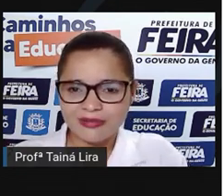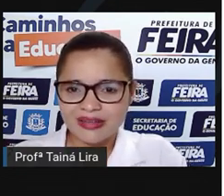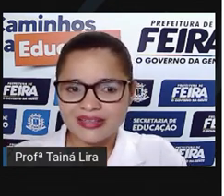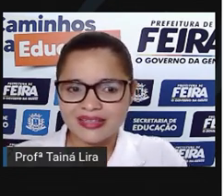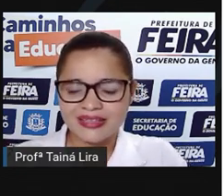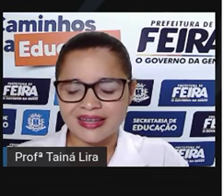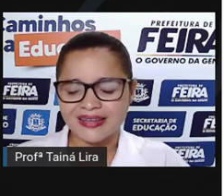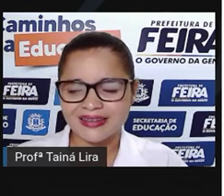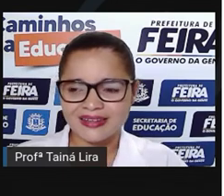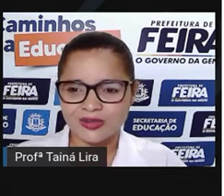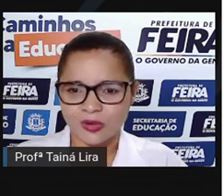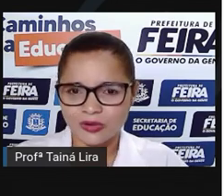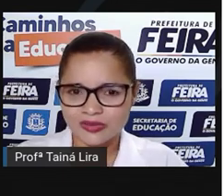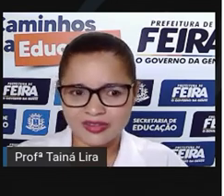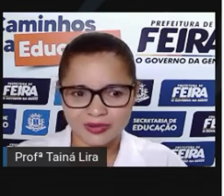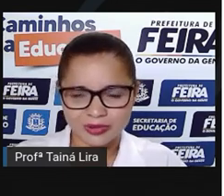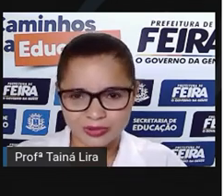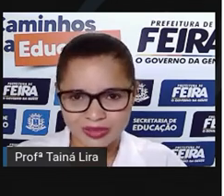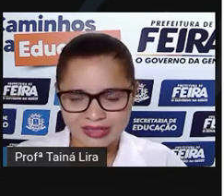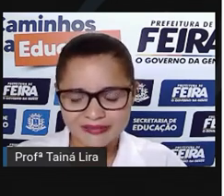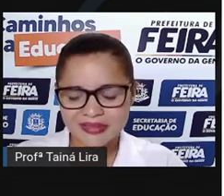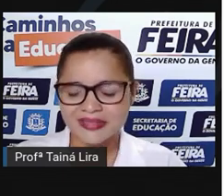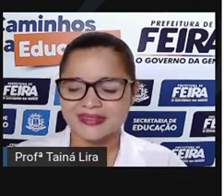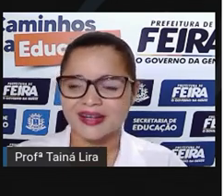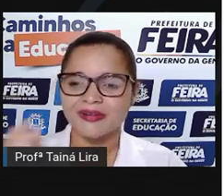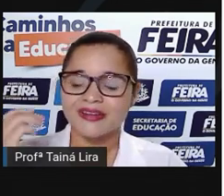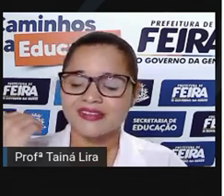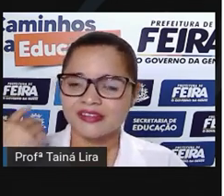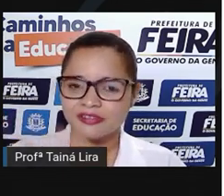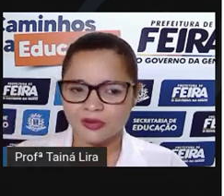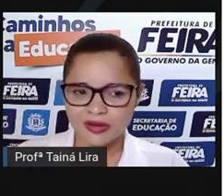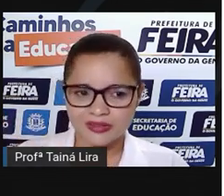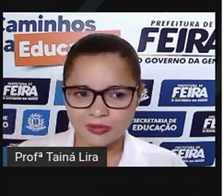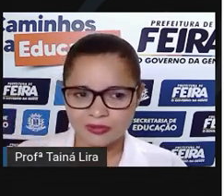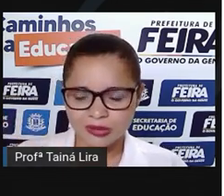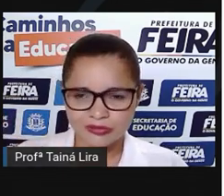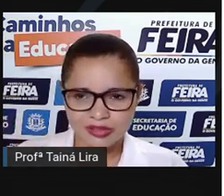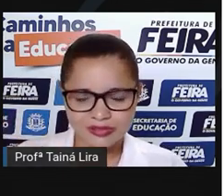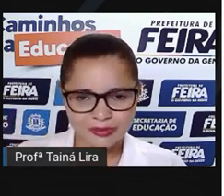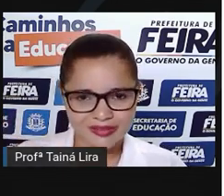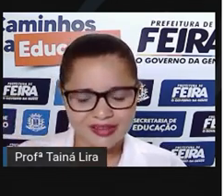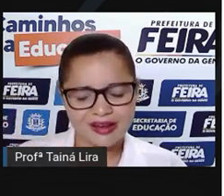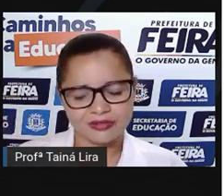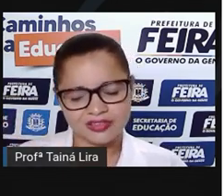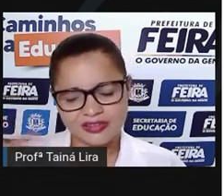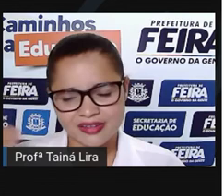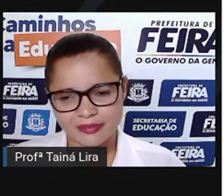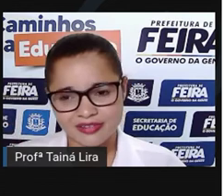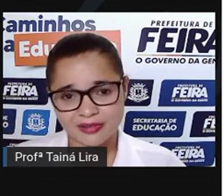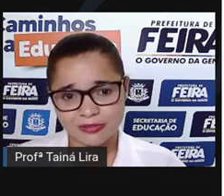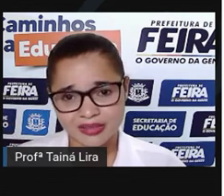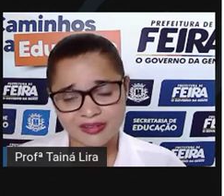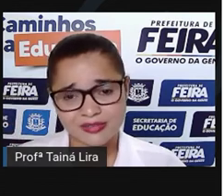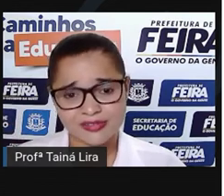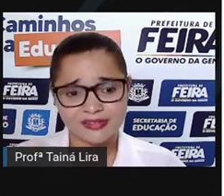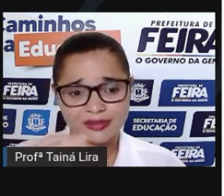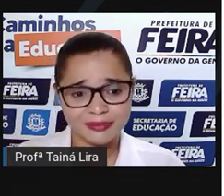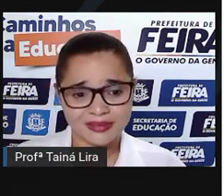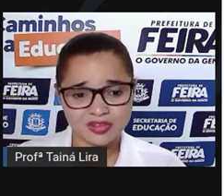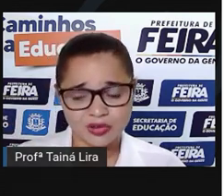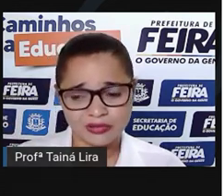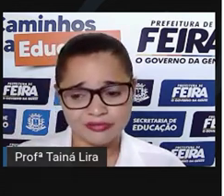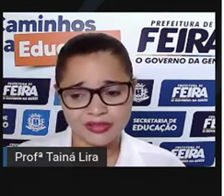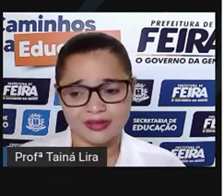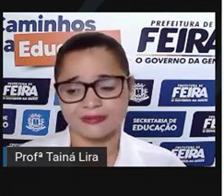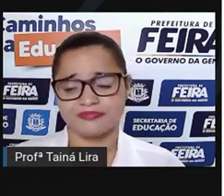influenciam aqui né na nossa cultura Então se ficou ainda alguma dúvida sobre a sala já sabe as recomendações